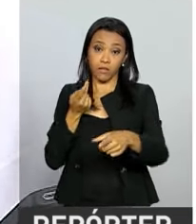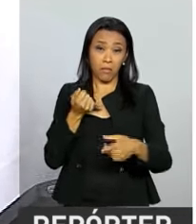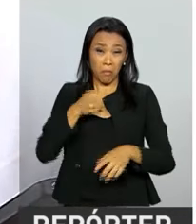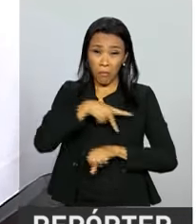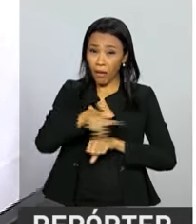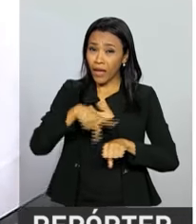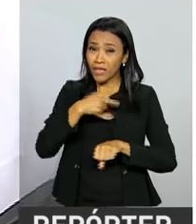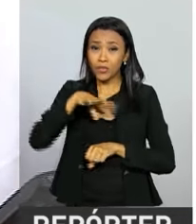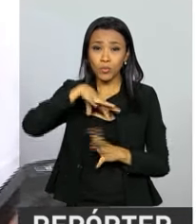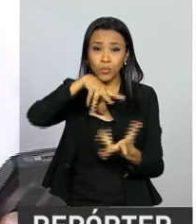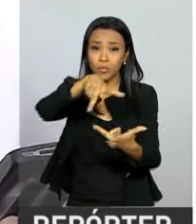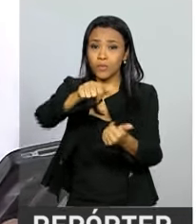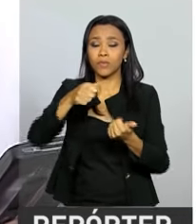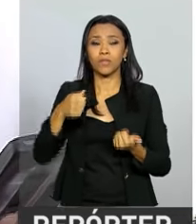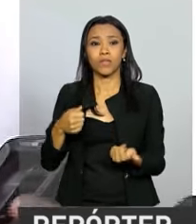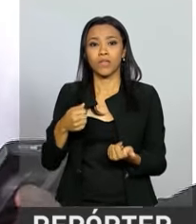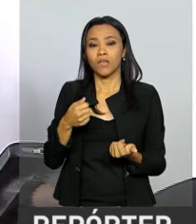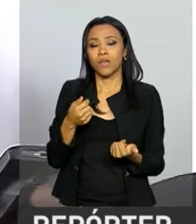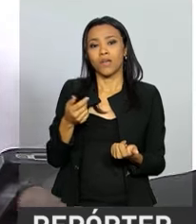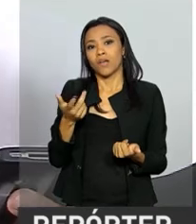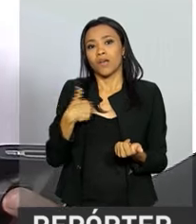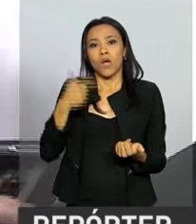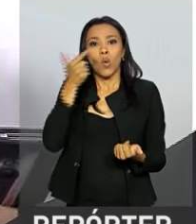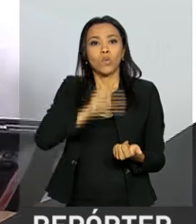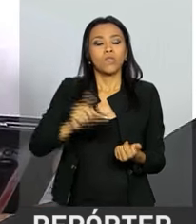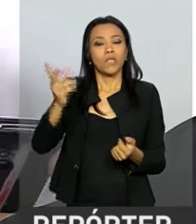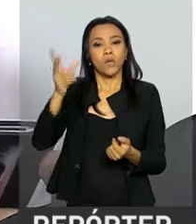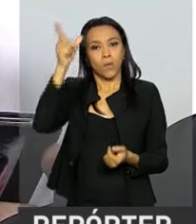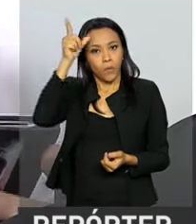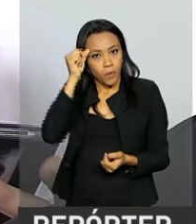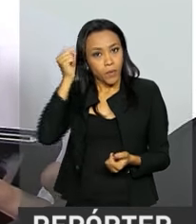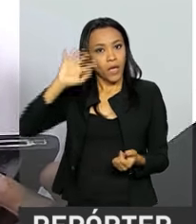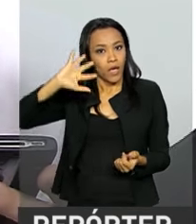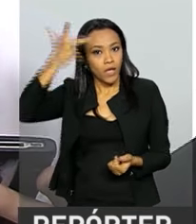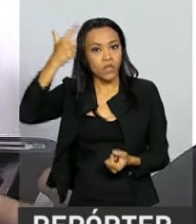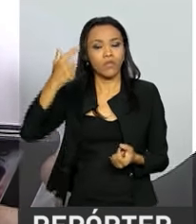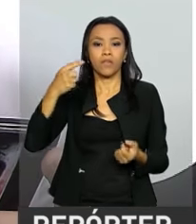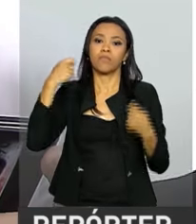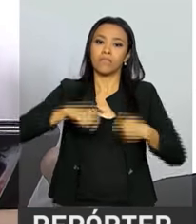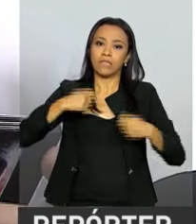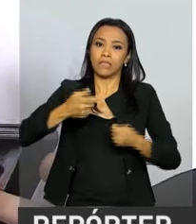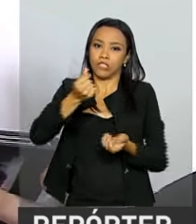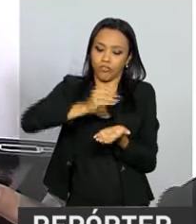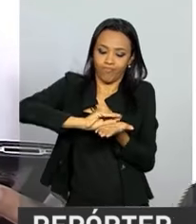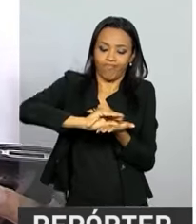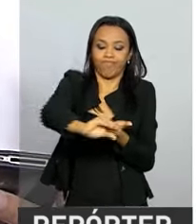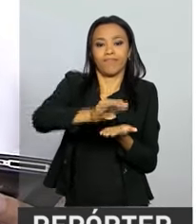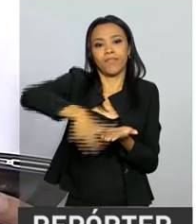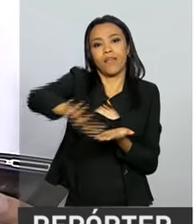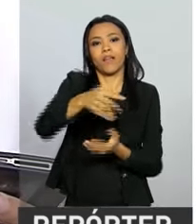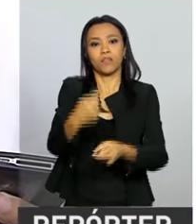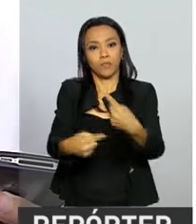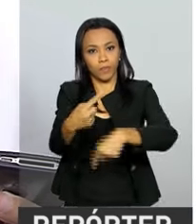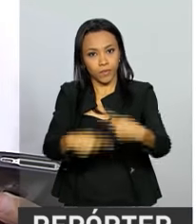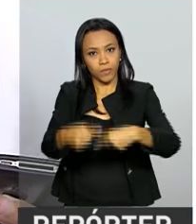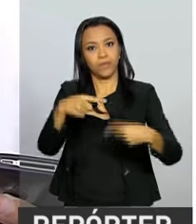que conseguiu superar uma difícil conjuntura econômica sem investimentos e políticas públicas